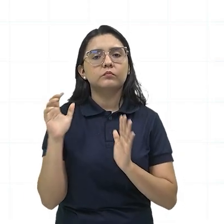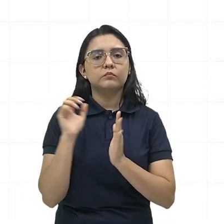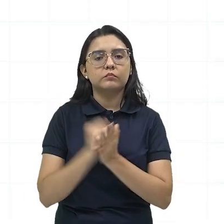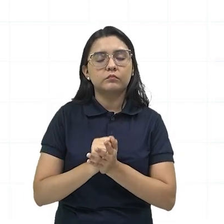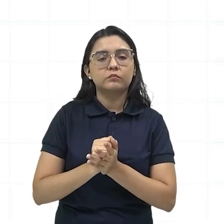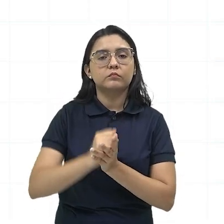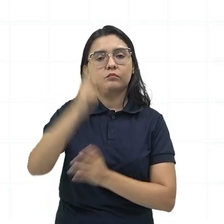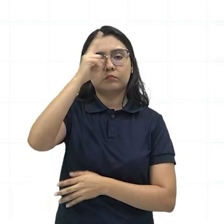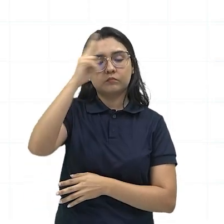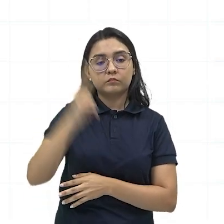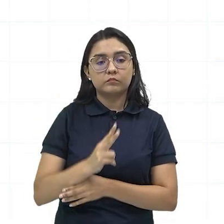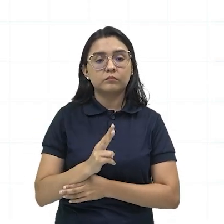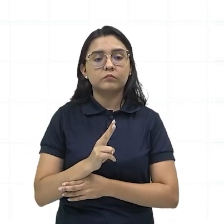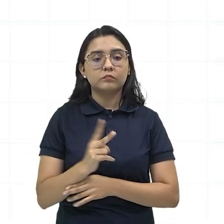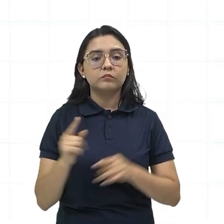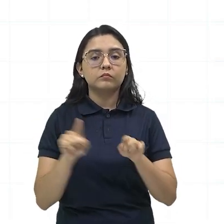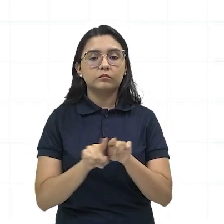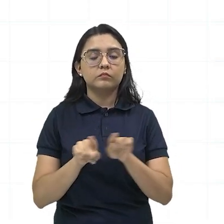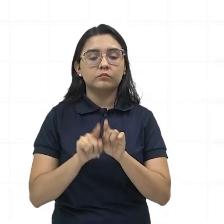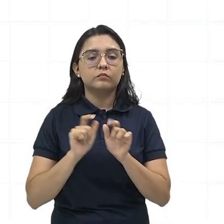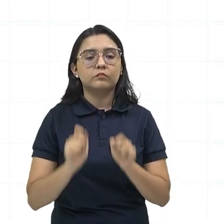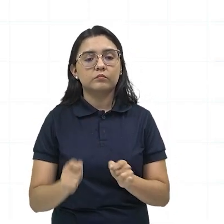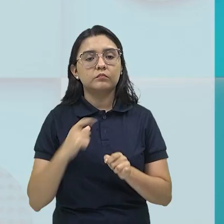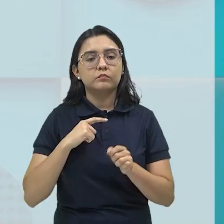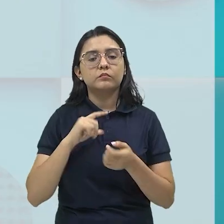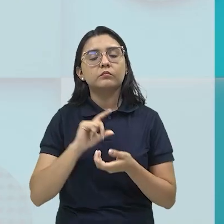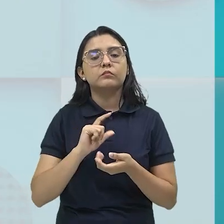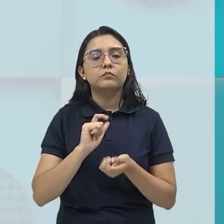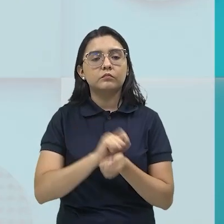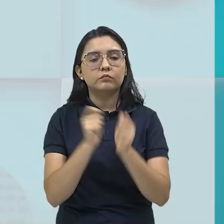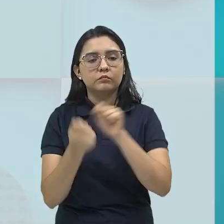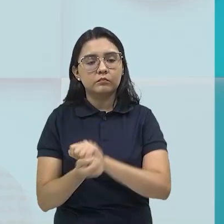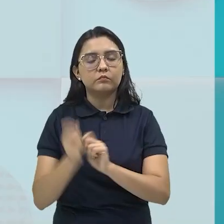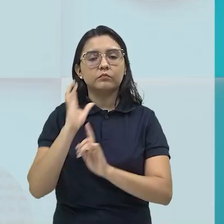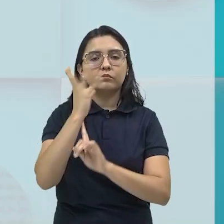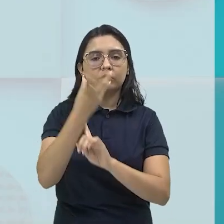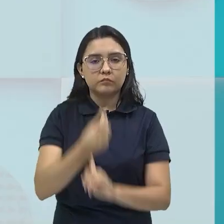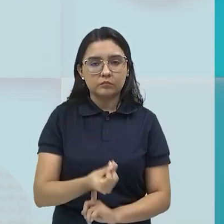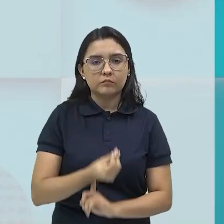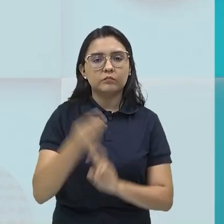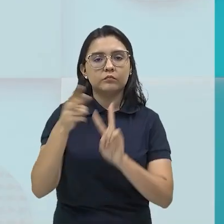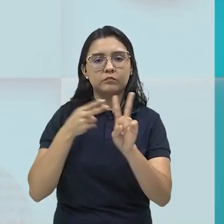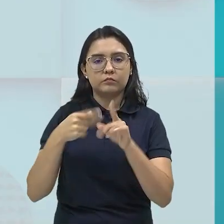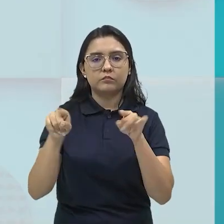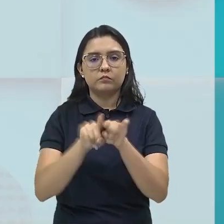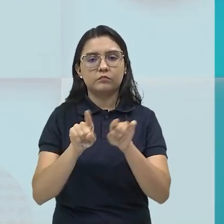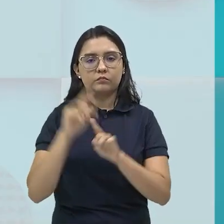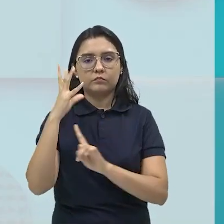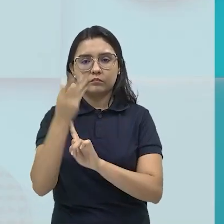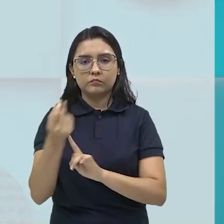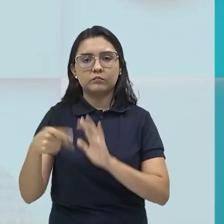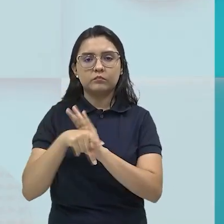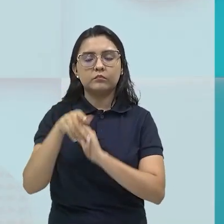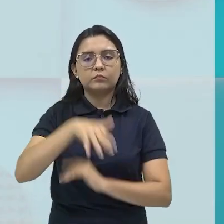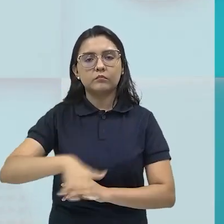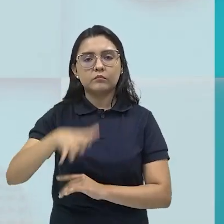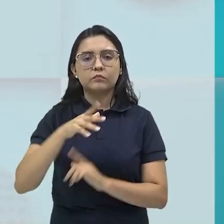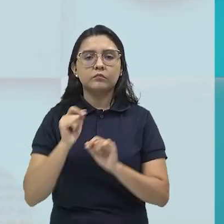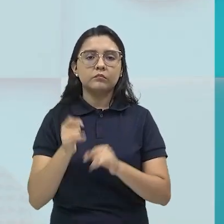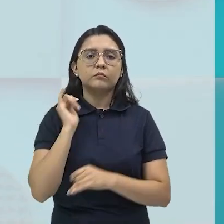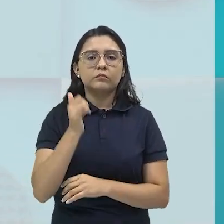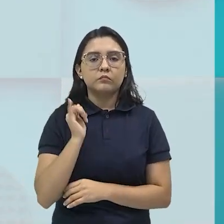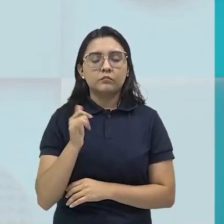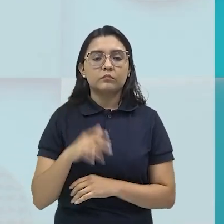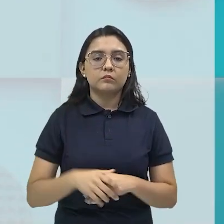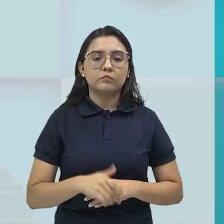sendo reapropriado pela arte indígena, pela arte local, para ser recontado a partir de